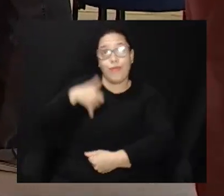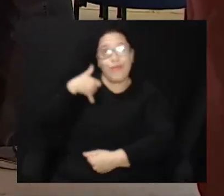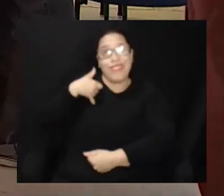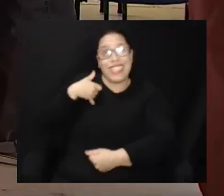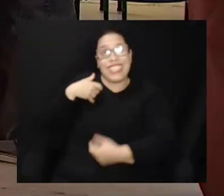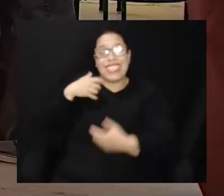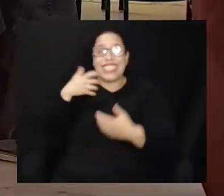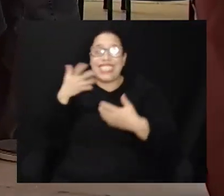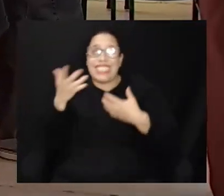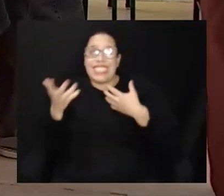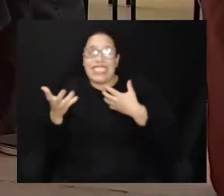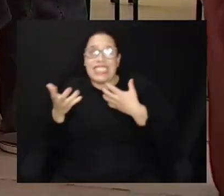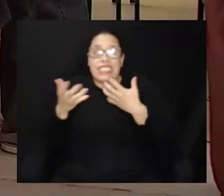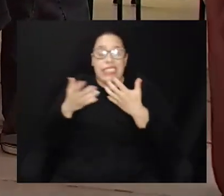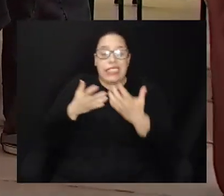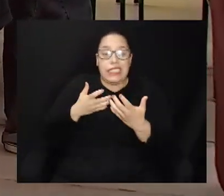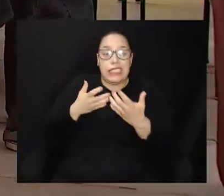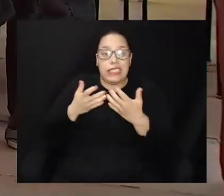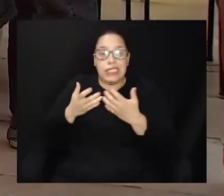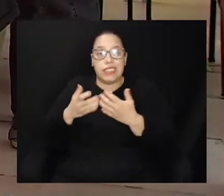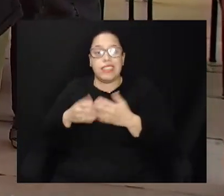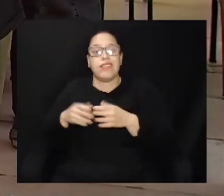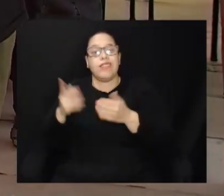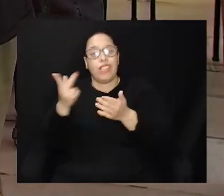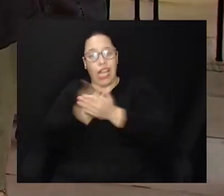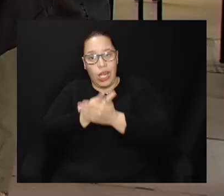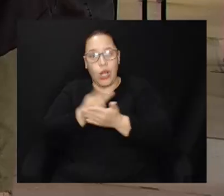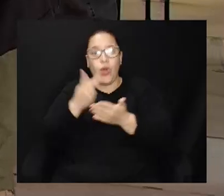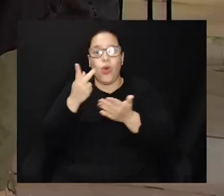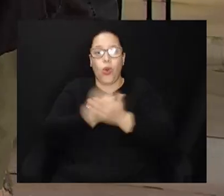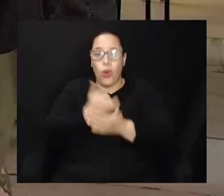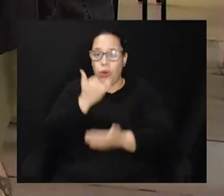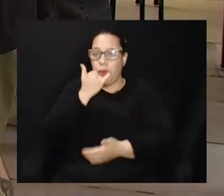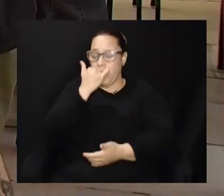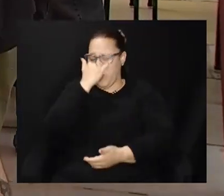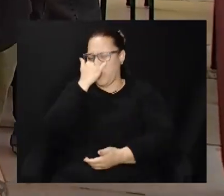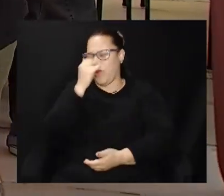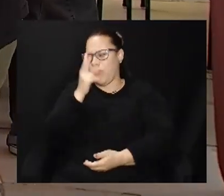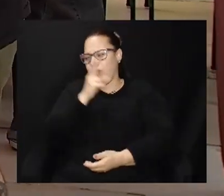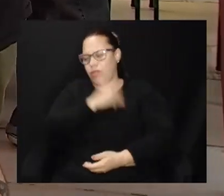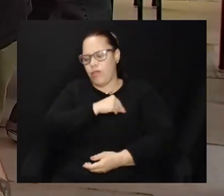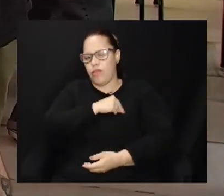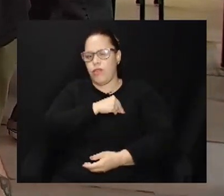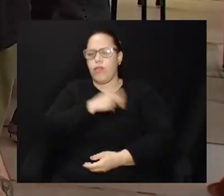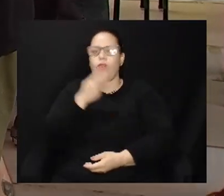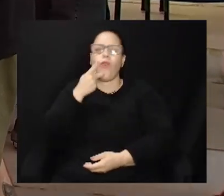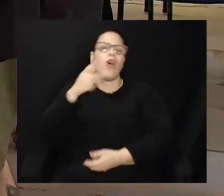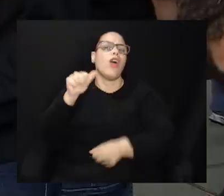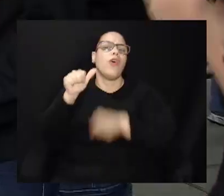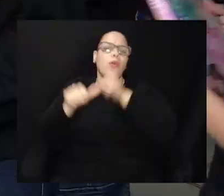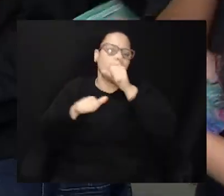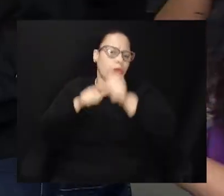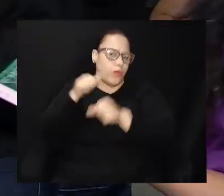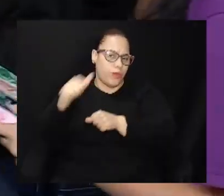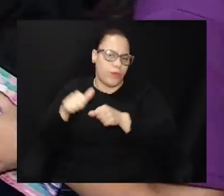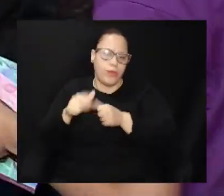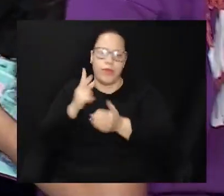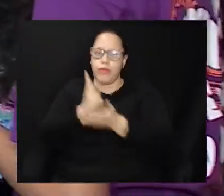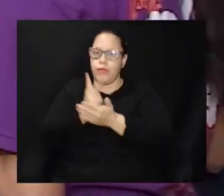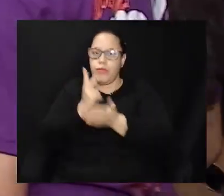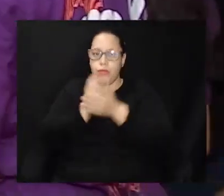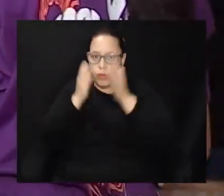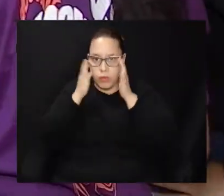fez muita besteira no mundo, né? Assim, então você falar de mudança, transformação é sempre focada na nova